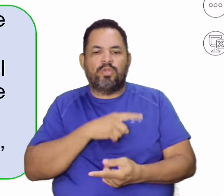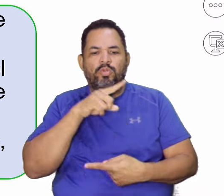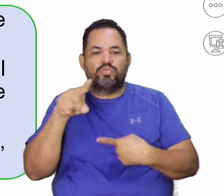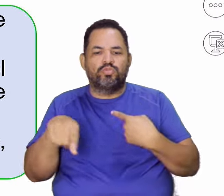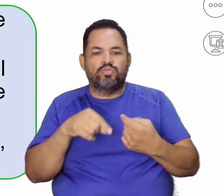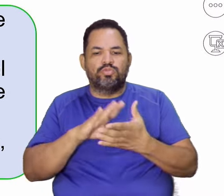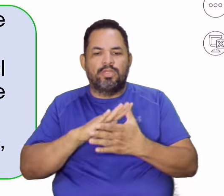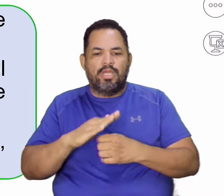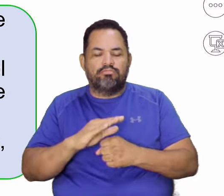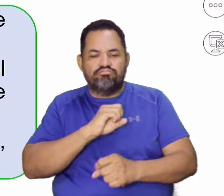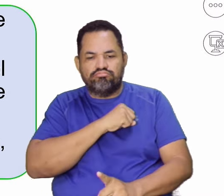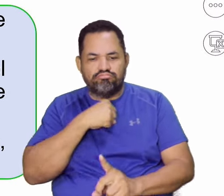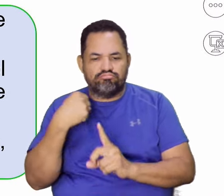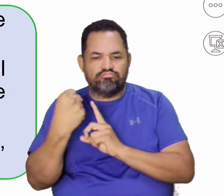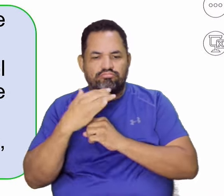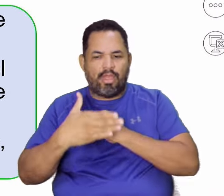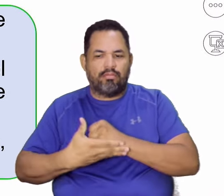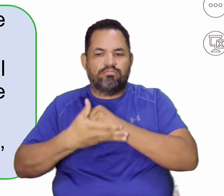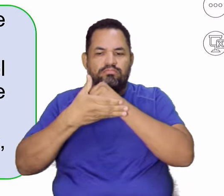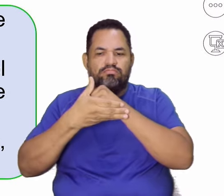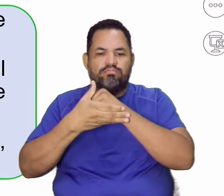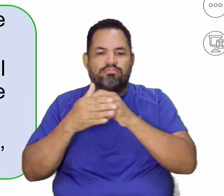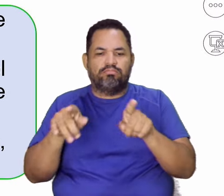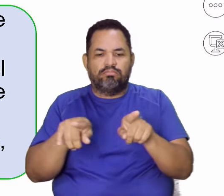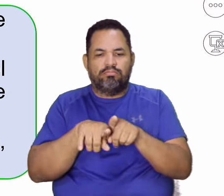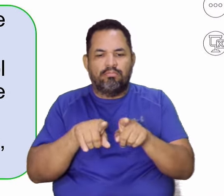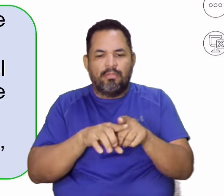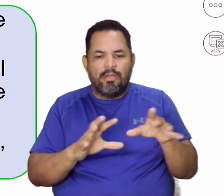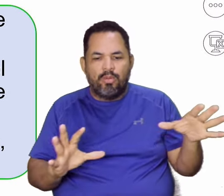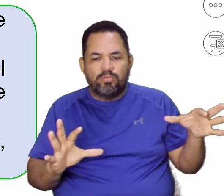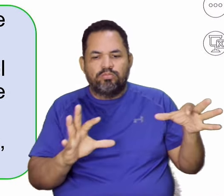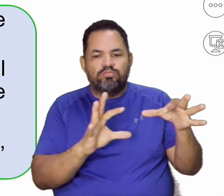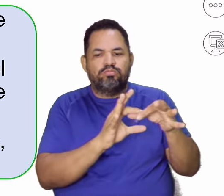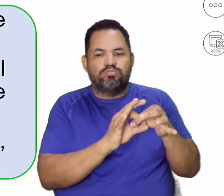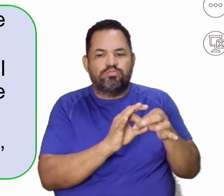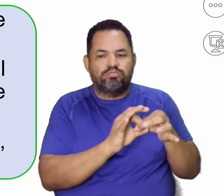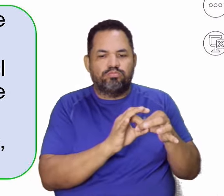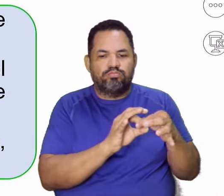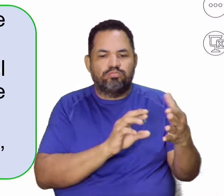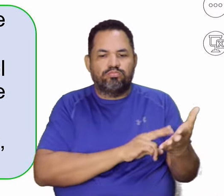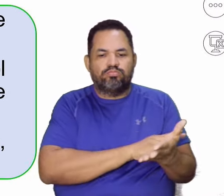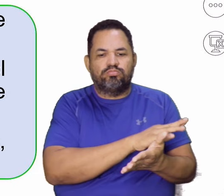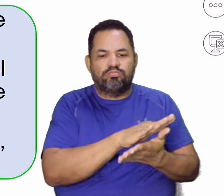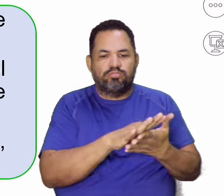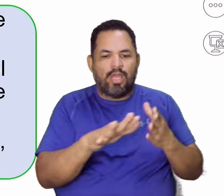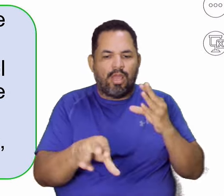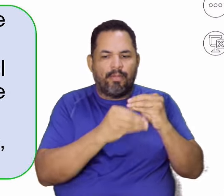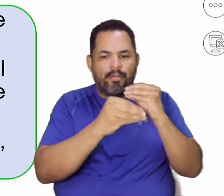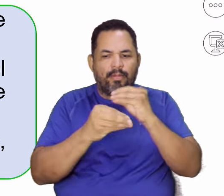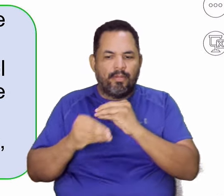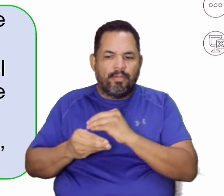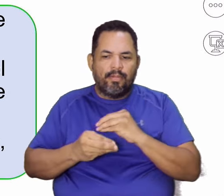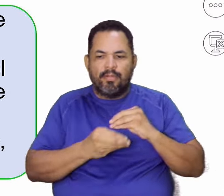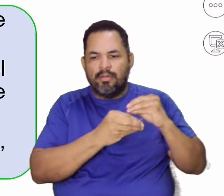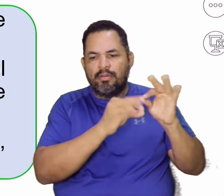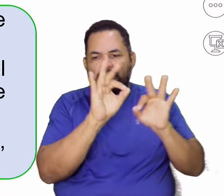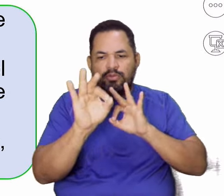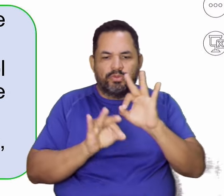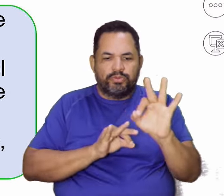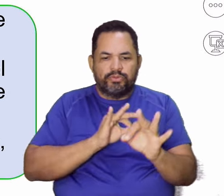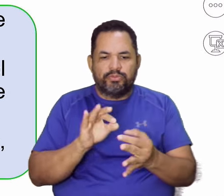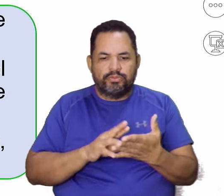sociedade mais sustentável e também ter aqui agregado ações eh união de